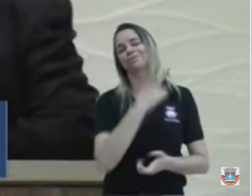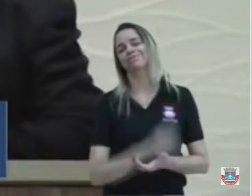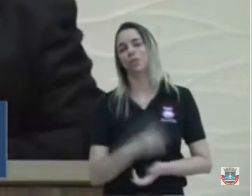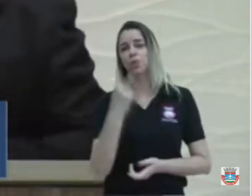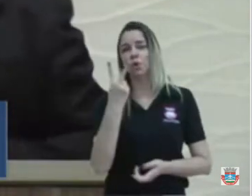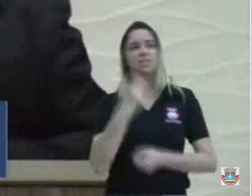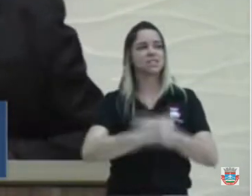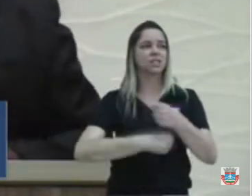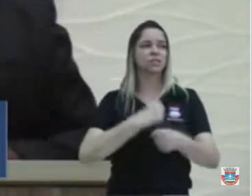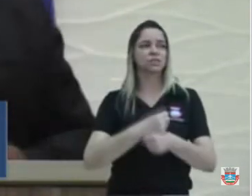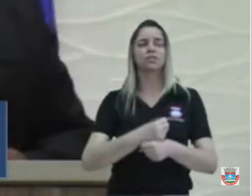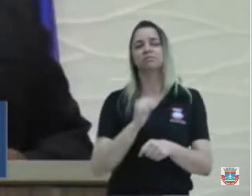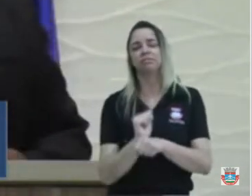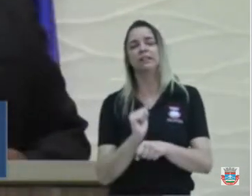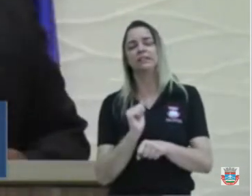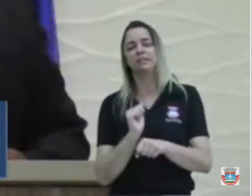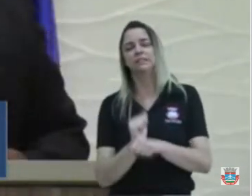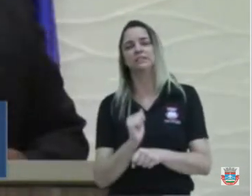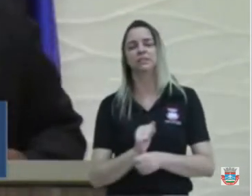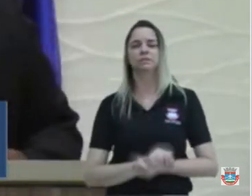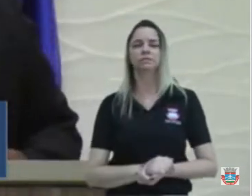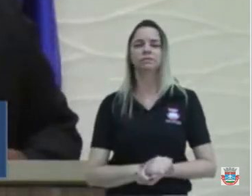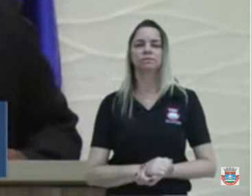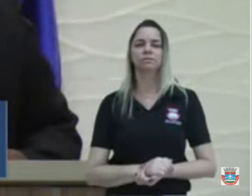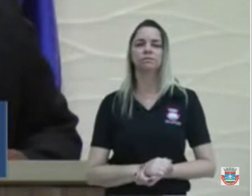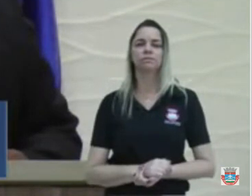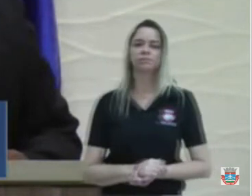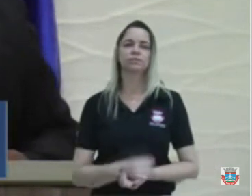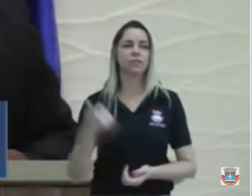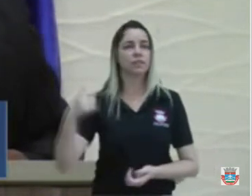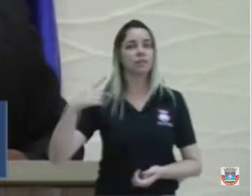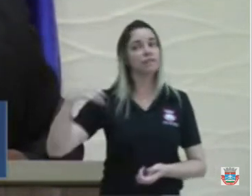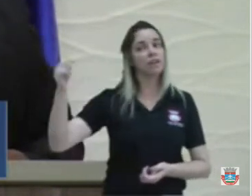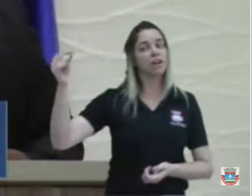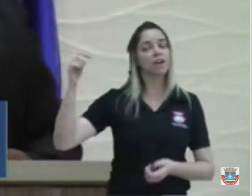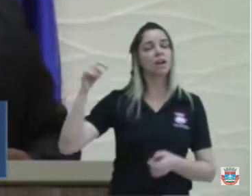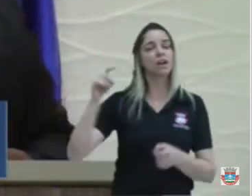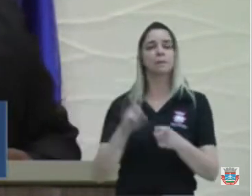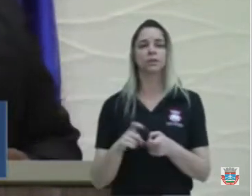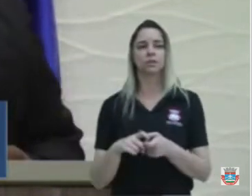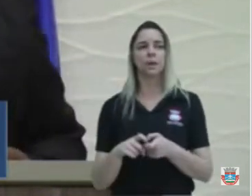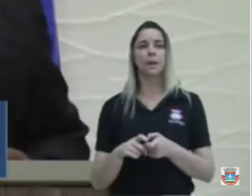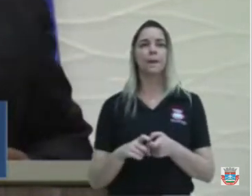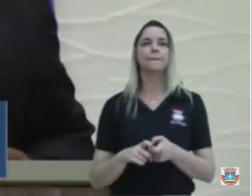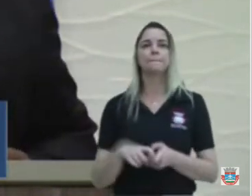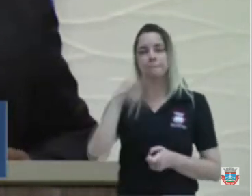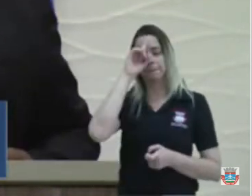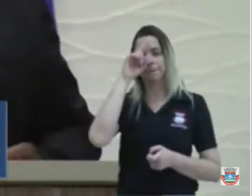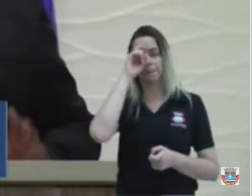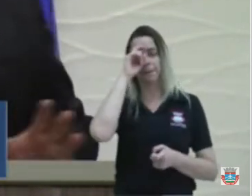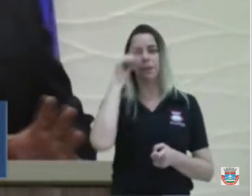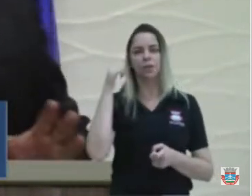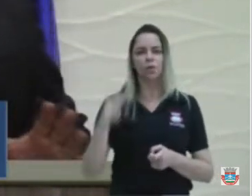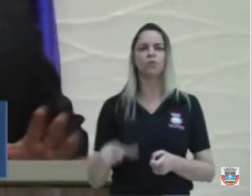2 anos esperando, 2. A gente liga para o médico, como foi o hospital que fez, já fez 2 vezes.